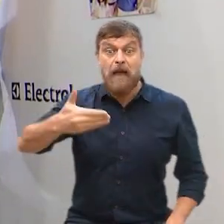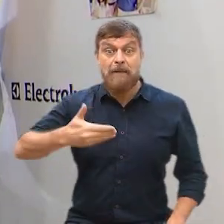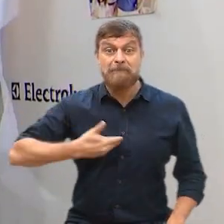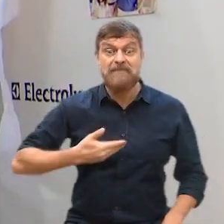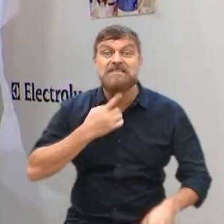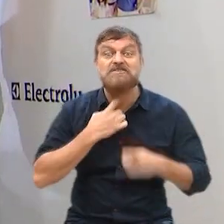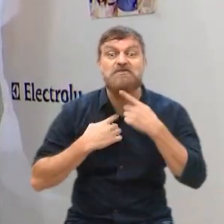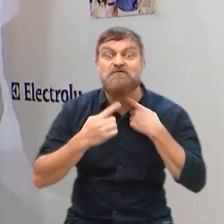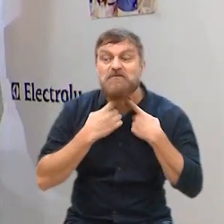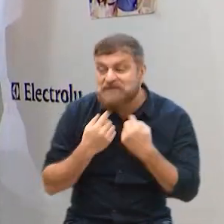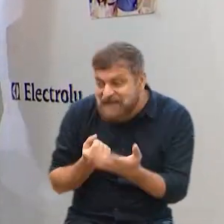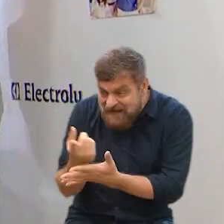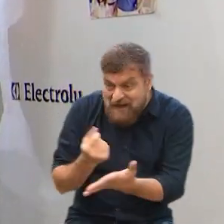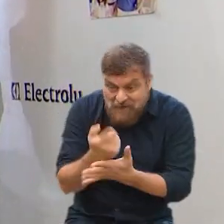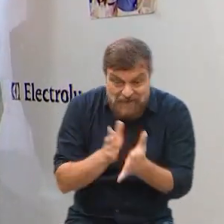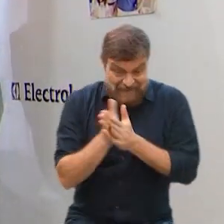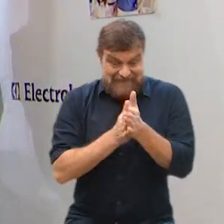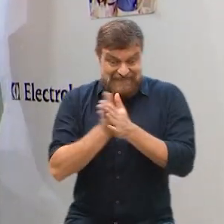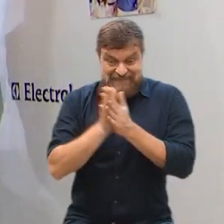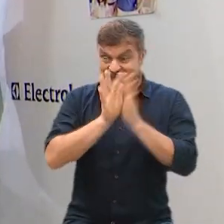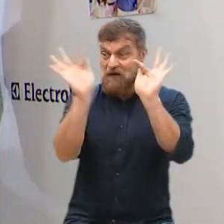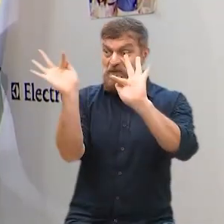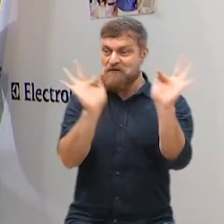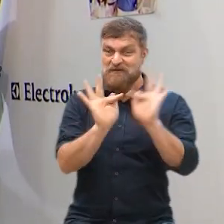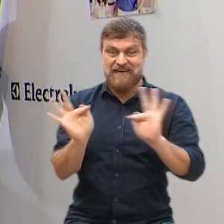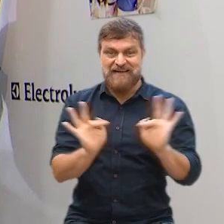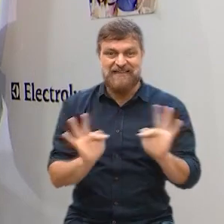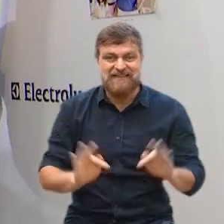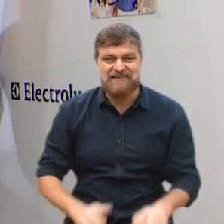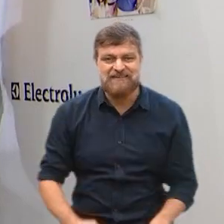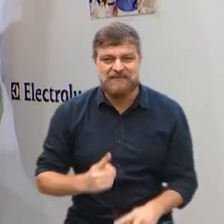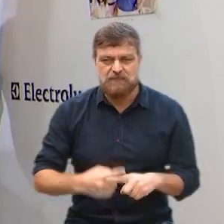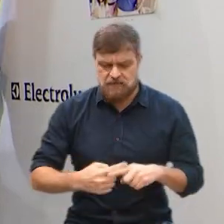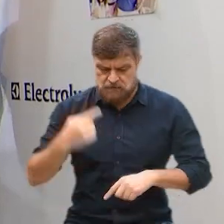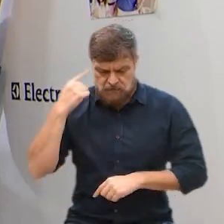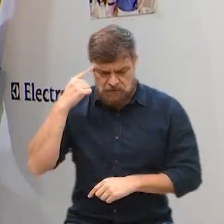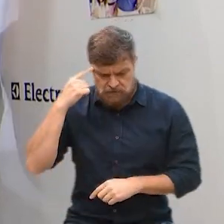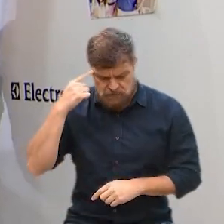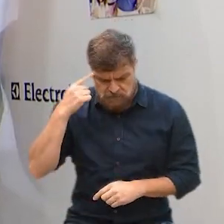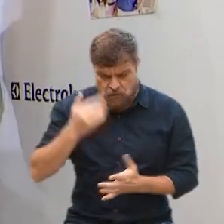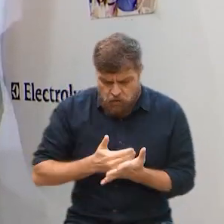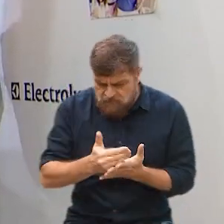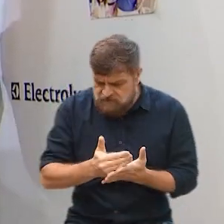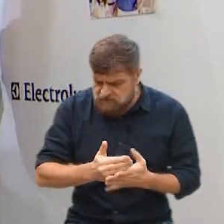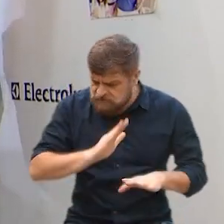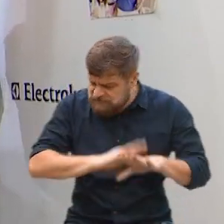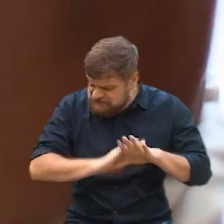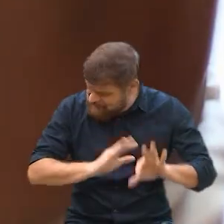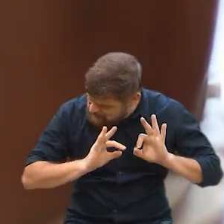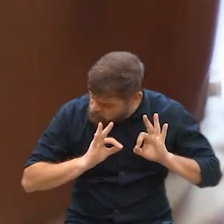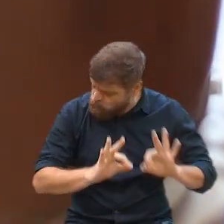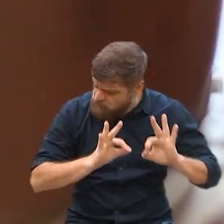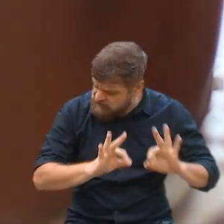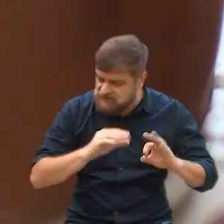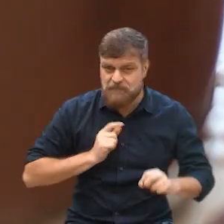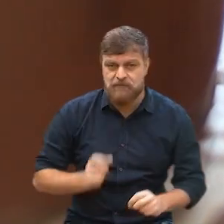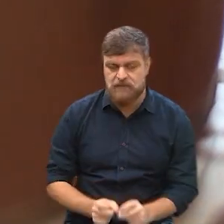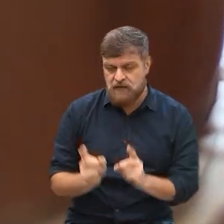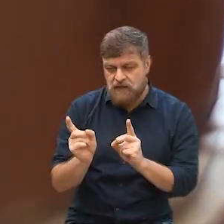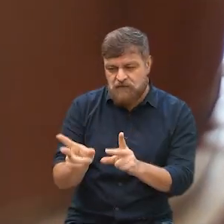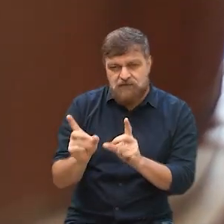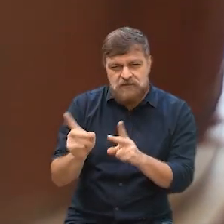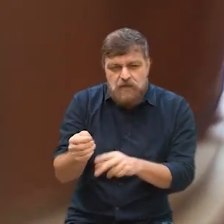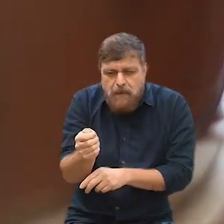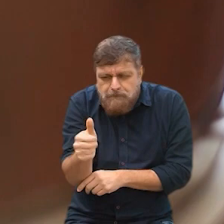eu fiquei muito feliz, né? E aí eu falei, não, agora eu tenho que fazer isso dar certo. E aí vendia bem